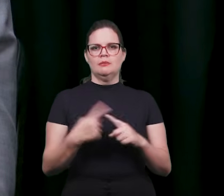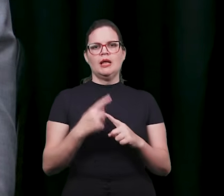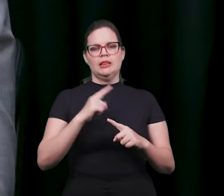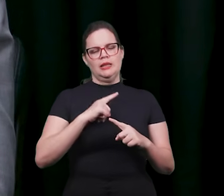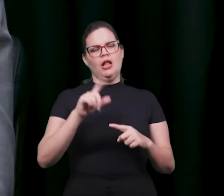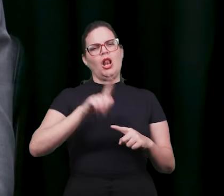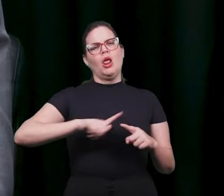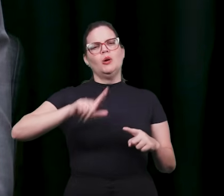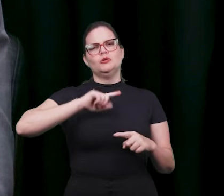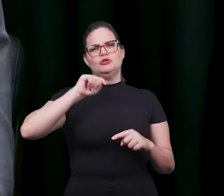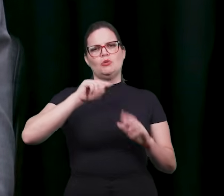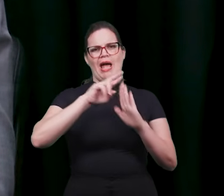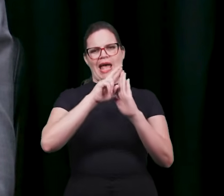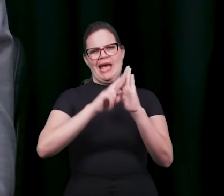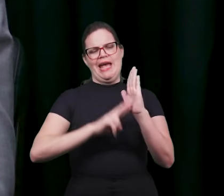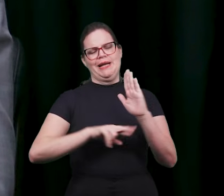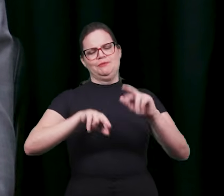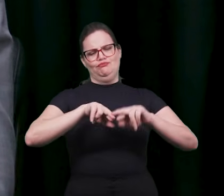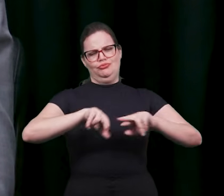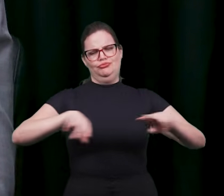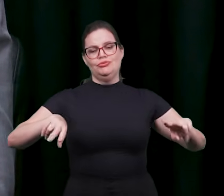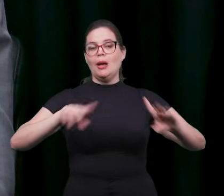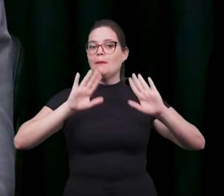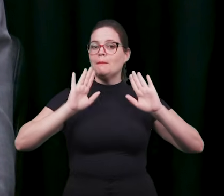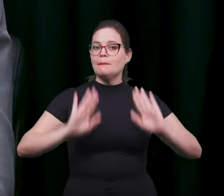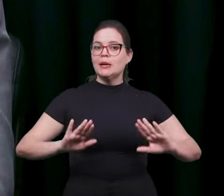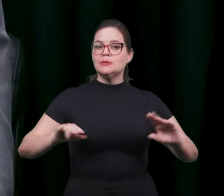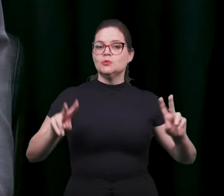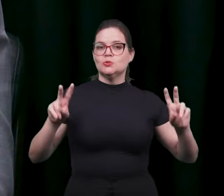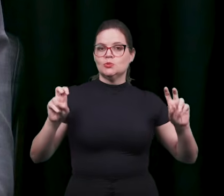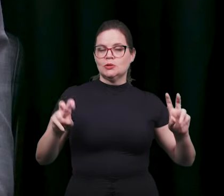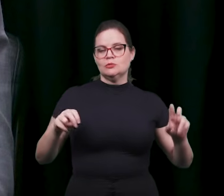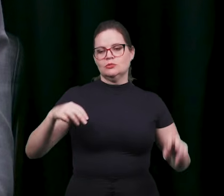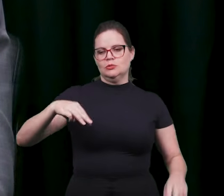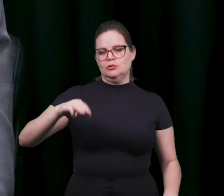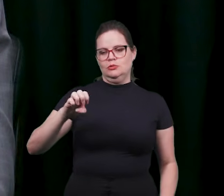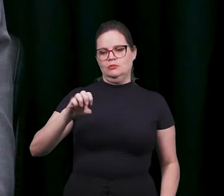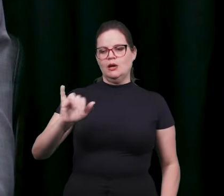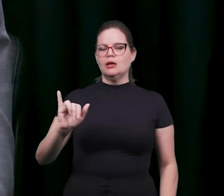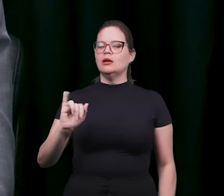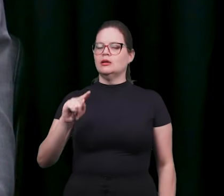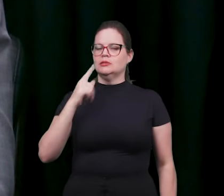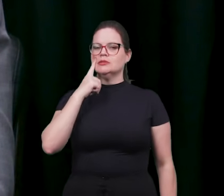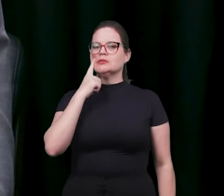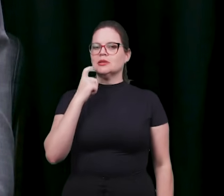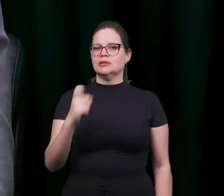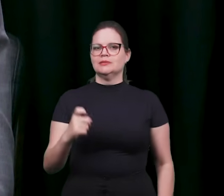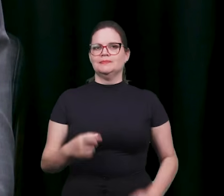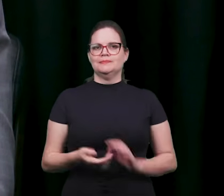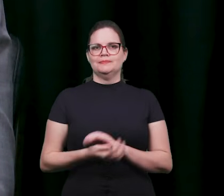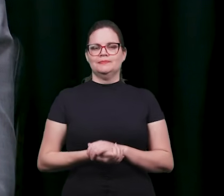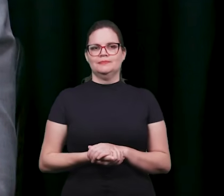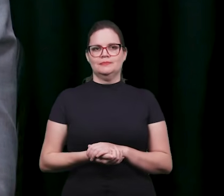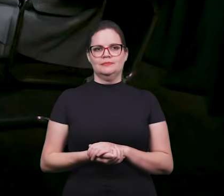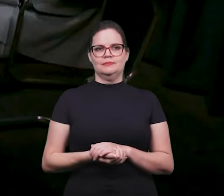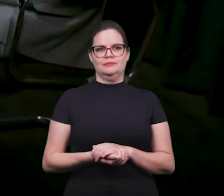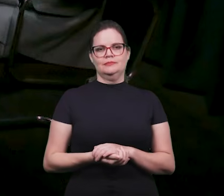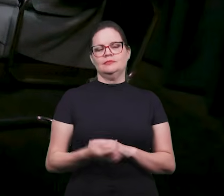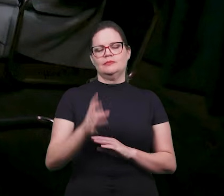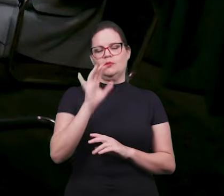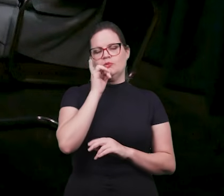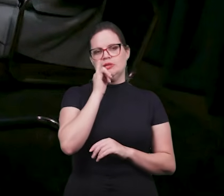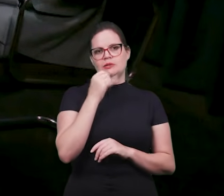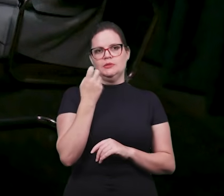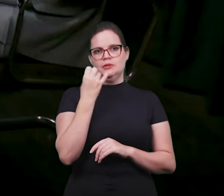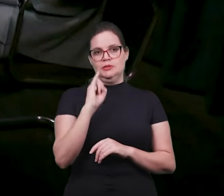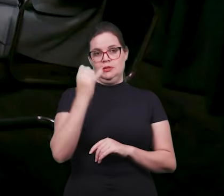máquina burocrática, claro, em muitos casos, mas nesse ponto do microempreendedor é muito interessante. Então, por exemplo,